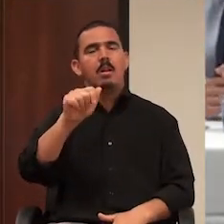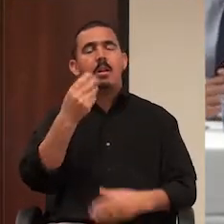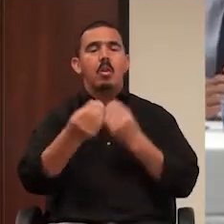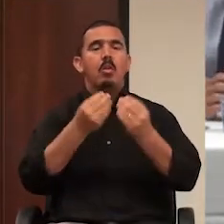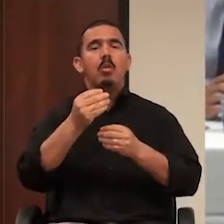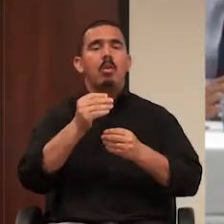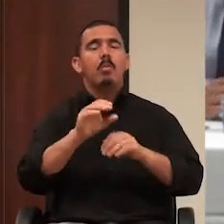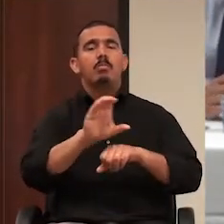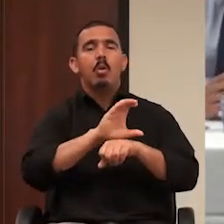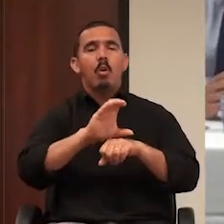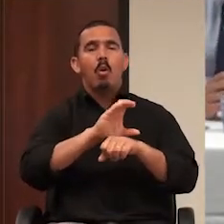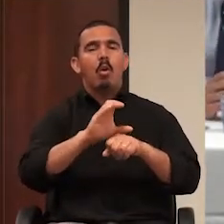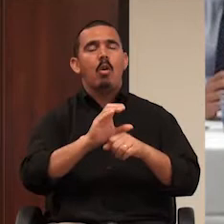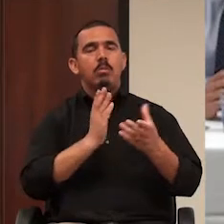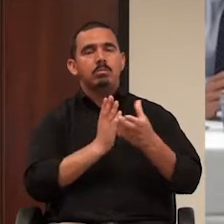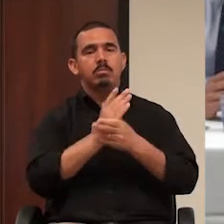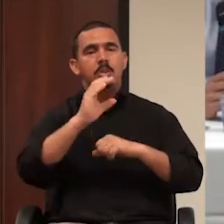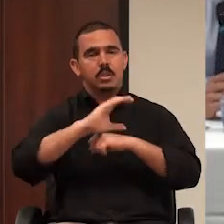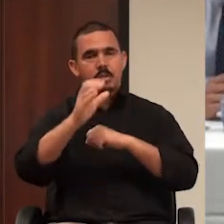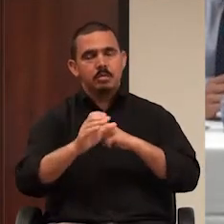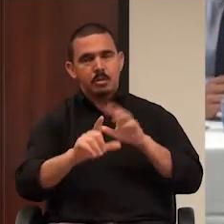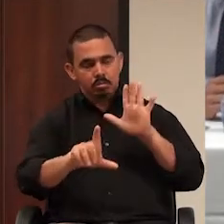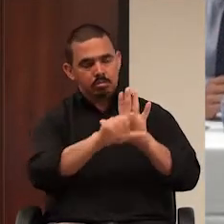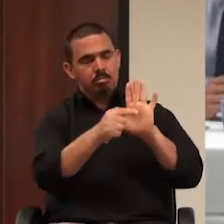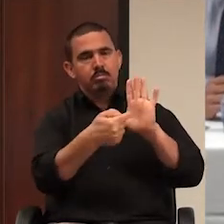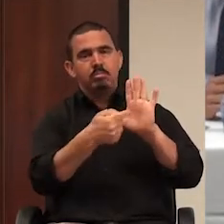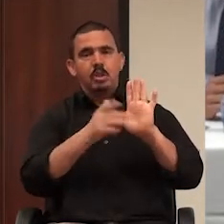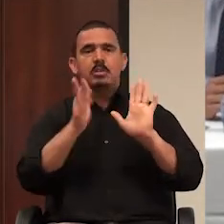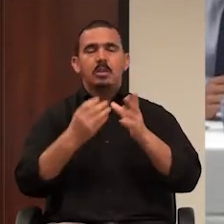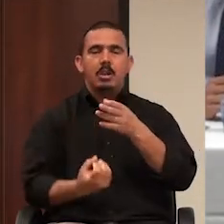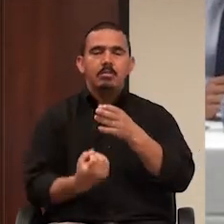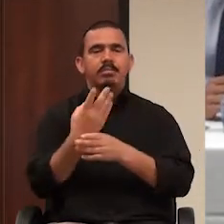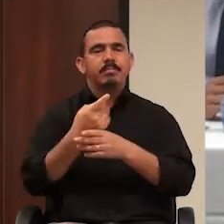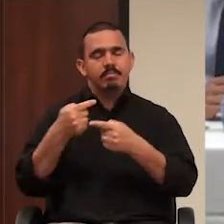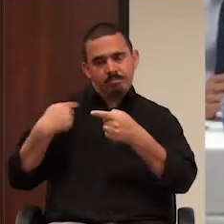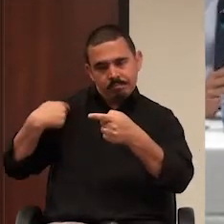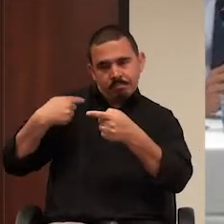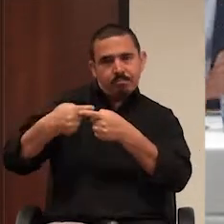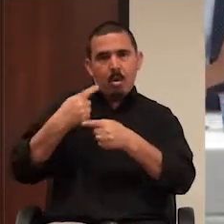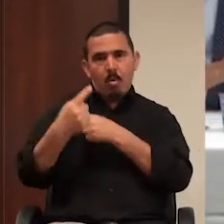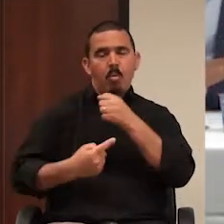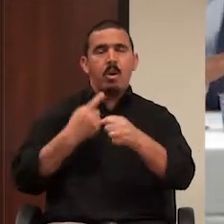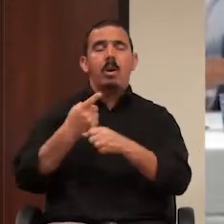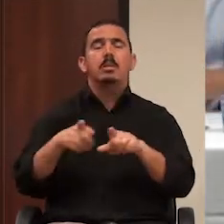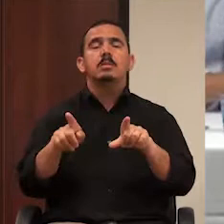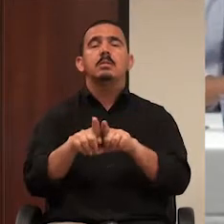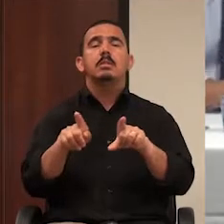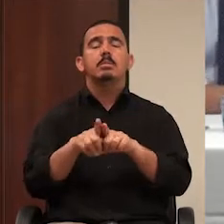né, que foi aprovado aí há um pouco mais de um ano. E a relação